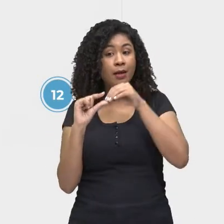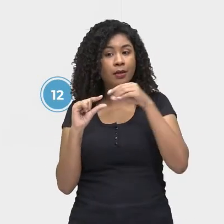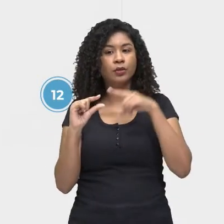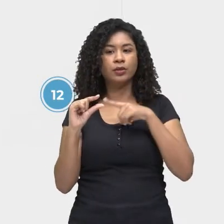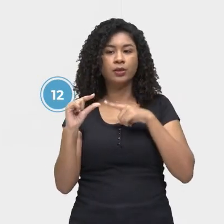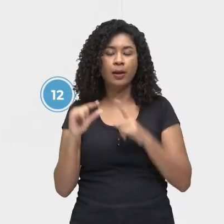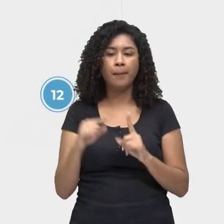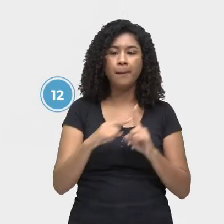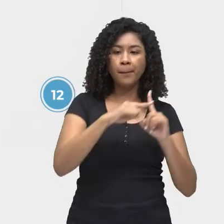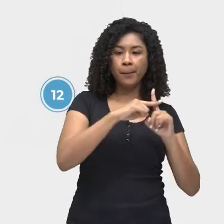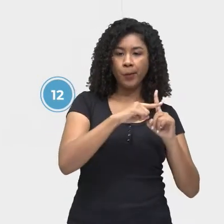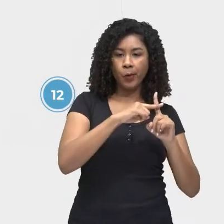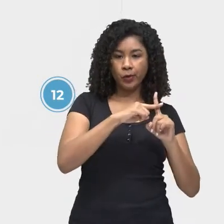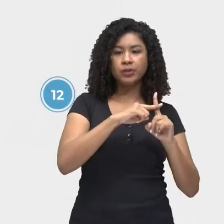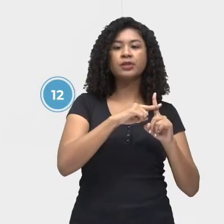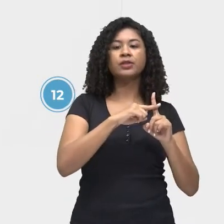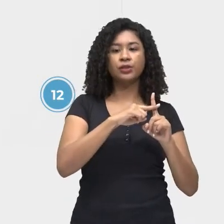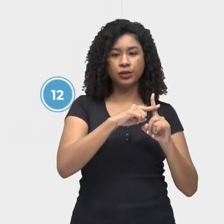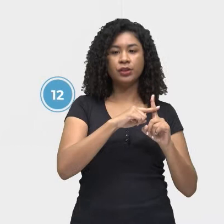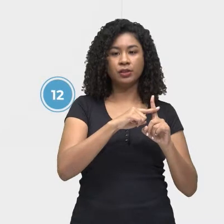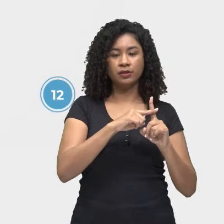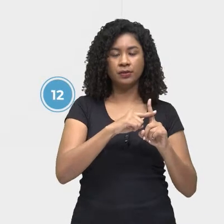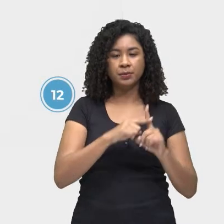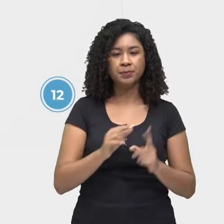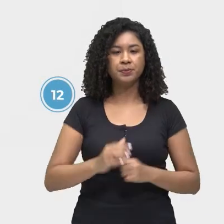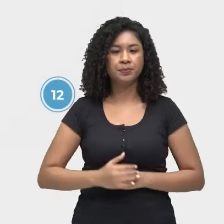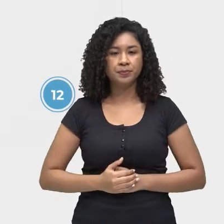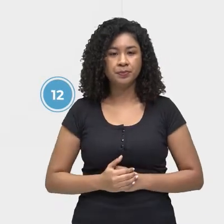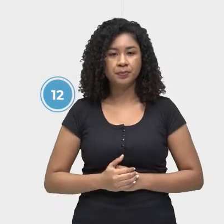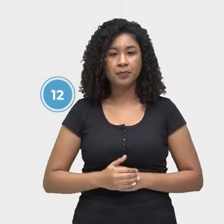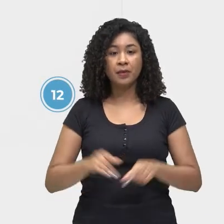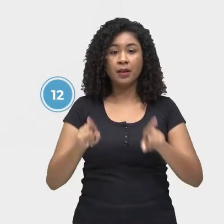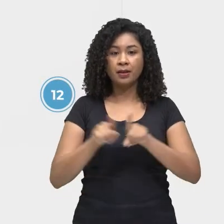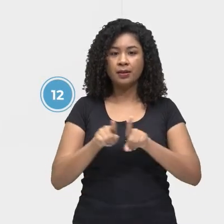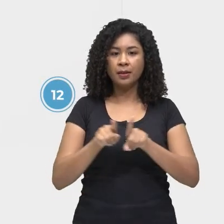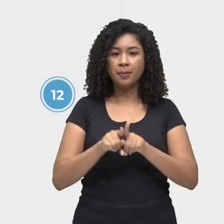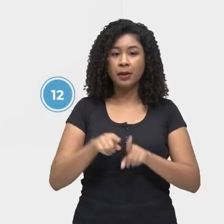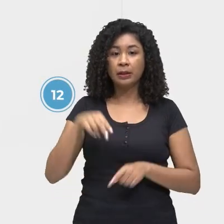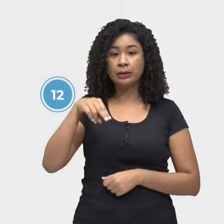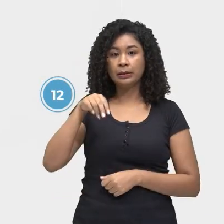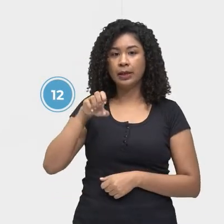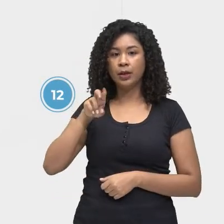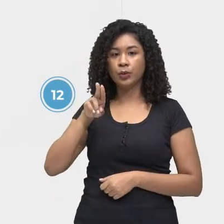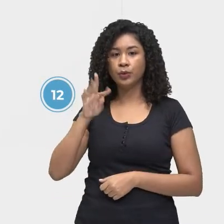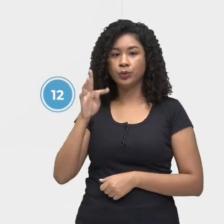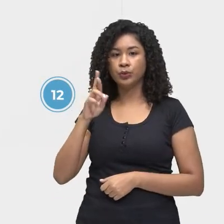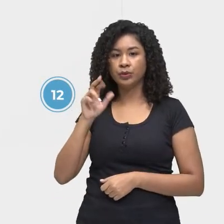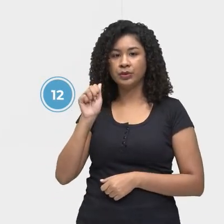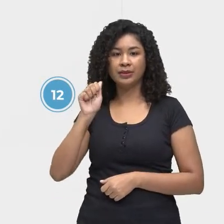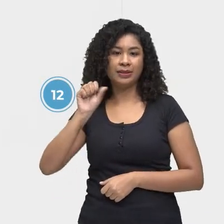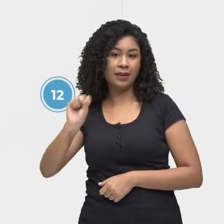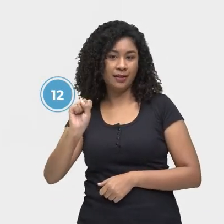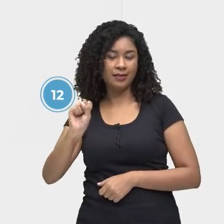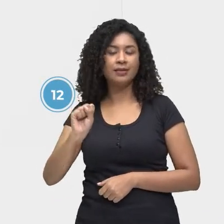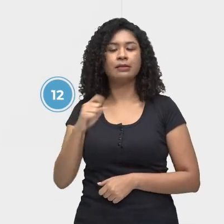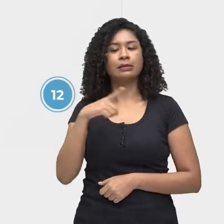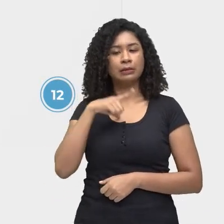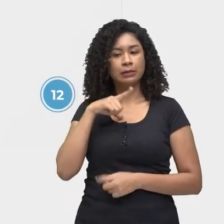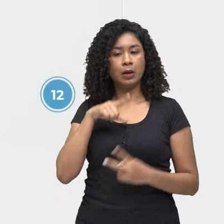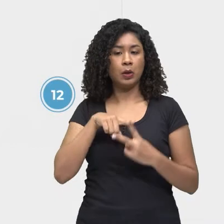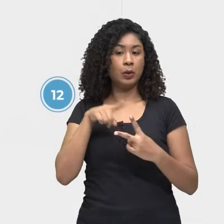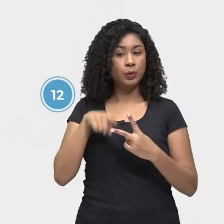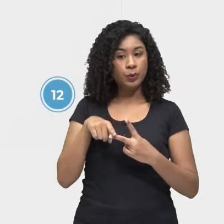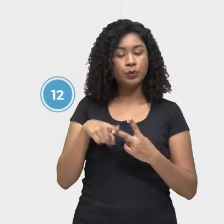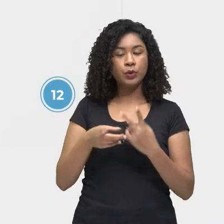cargas positivas, que são os prótons, e neutras, que são os nêutrons, respectivamente, né? Então,